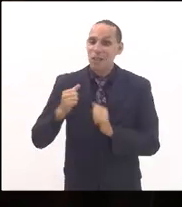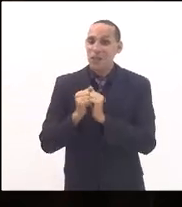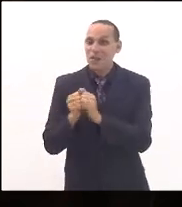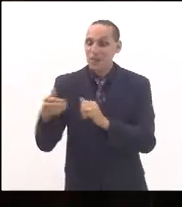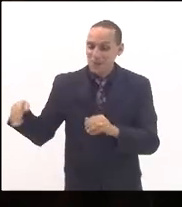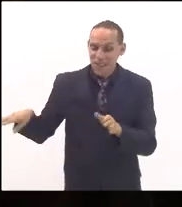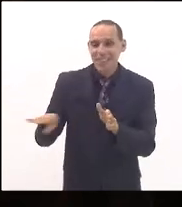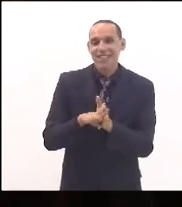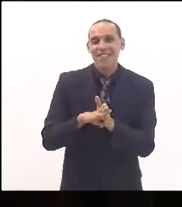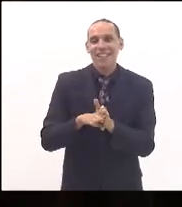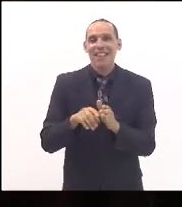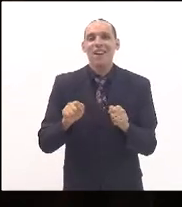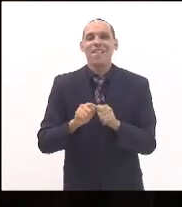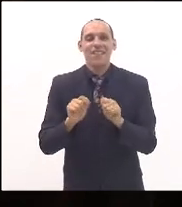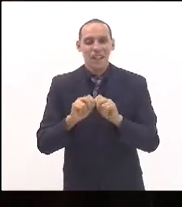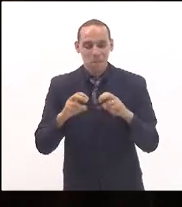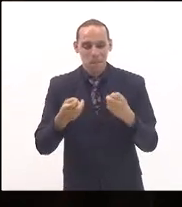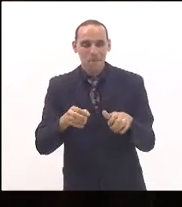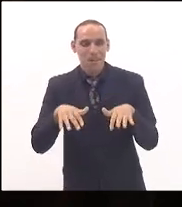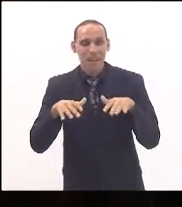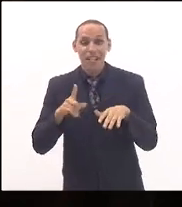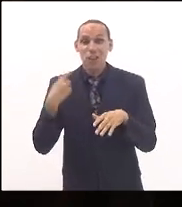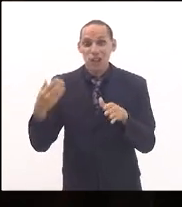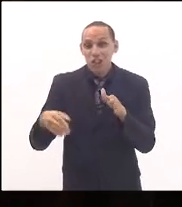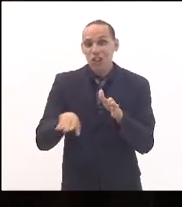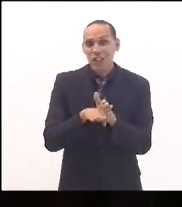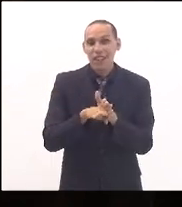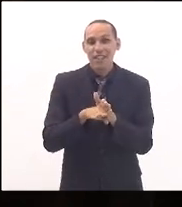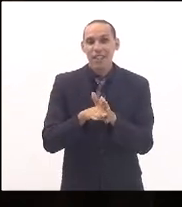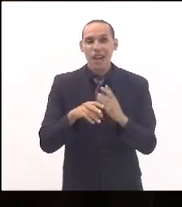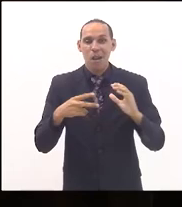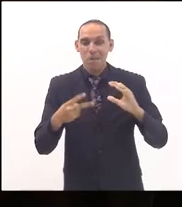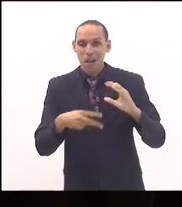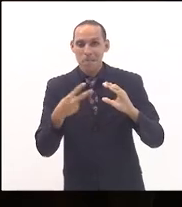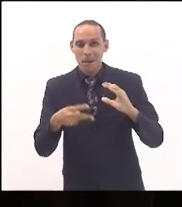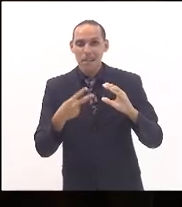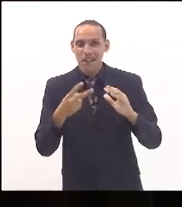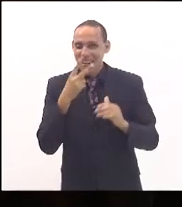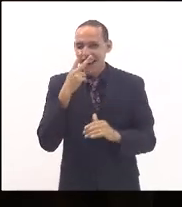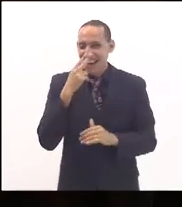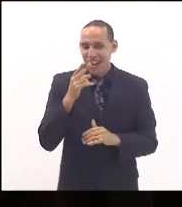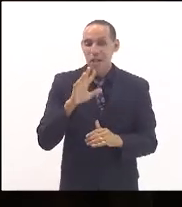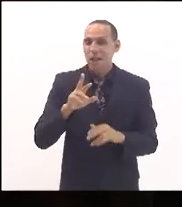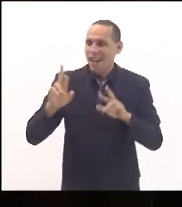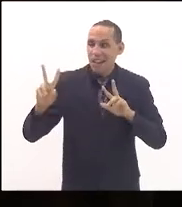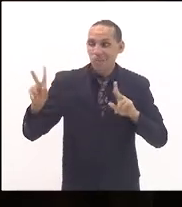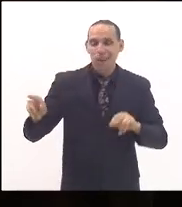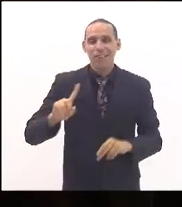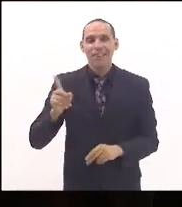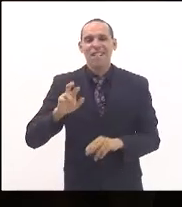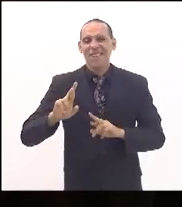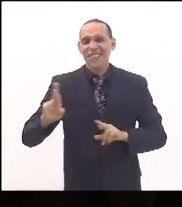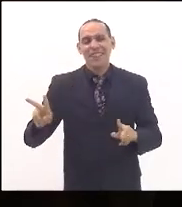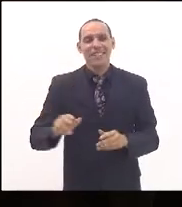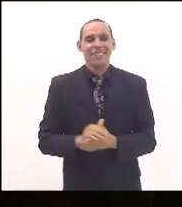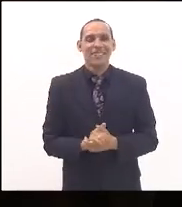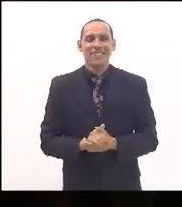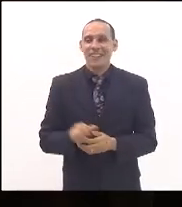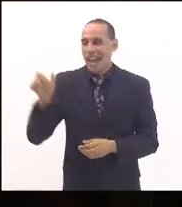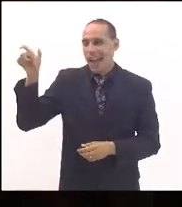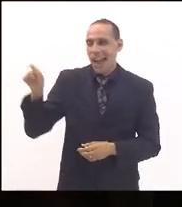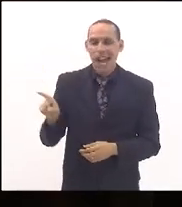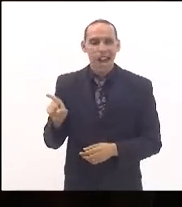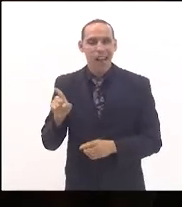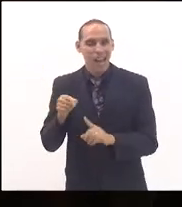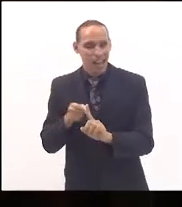junto né para fazer o plenário EA gente chegou na Câmara de Vereadores que a parecido Mas não é igual tem outro transmitir E a